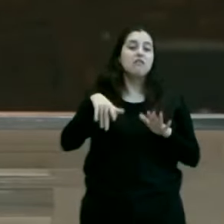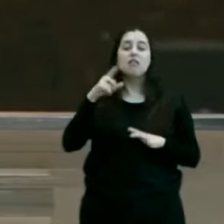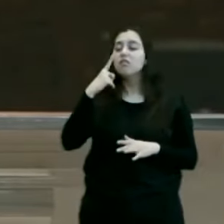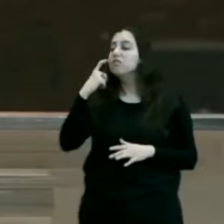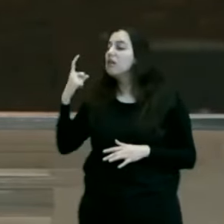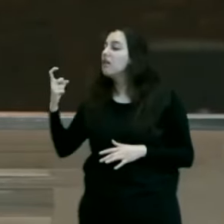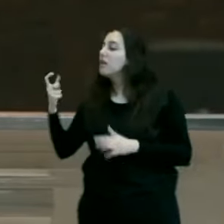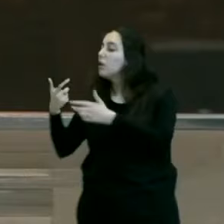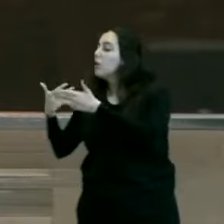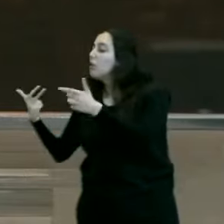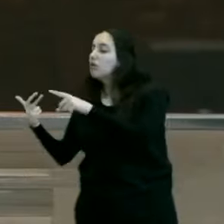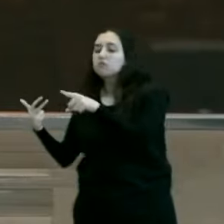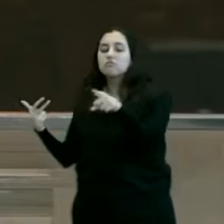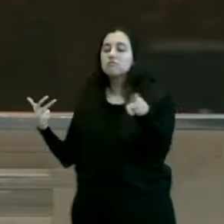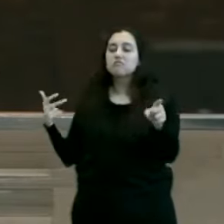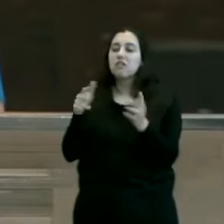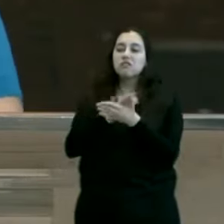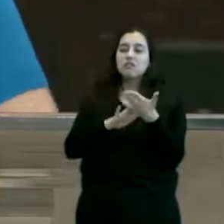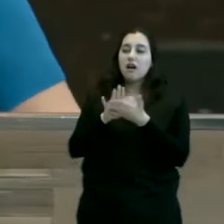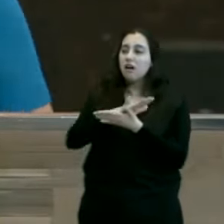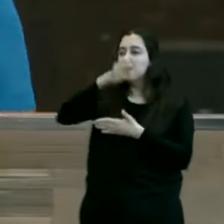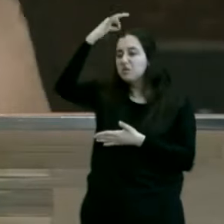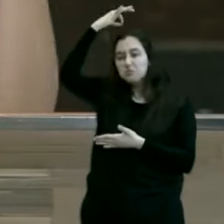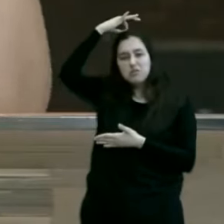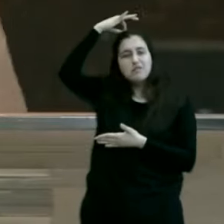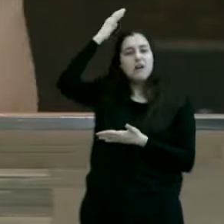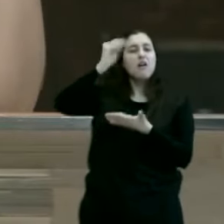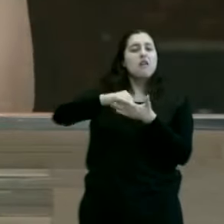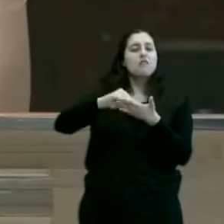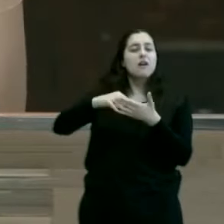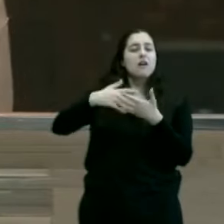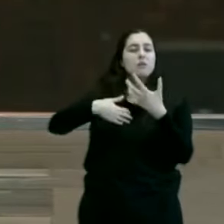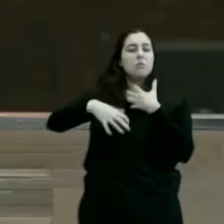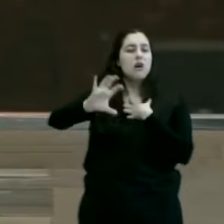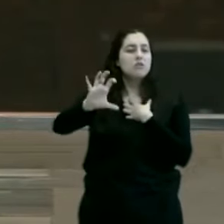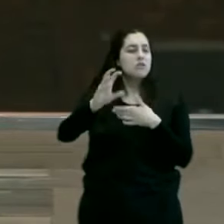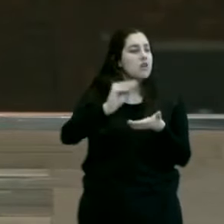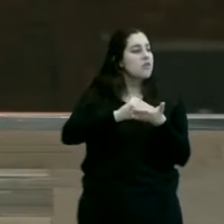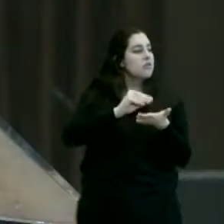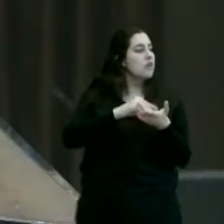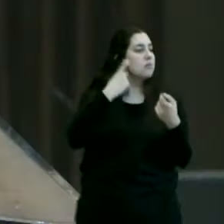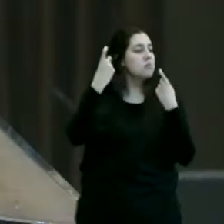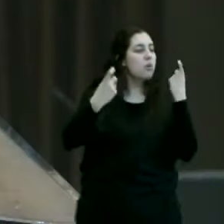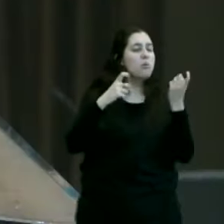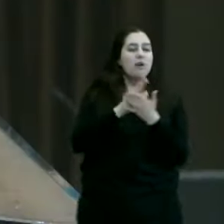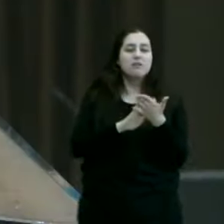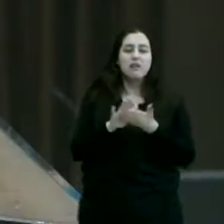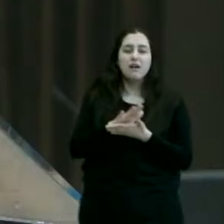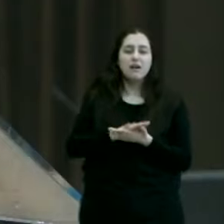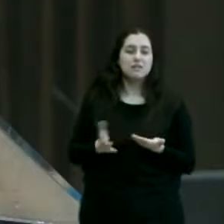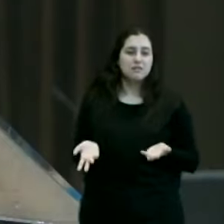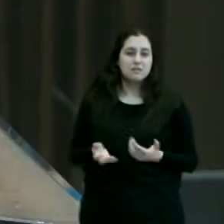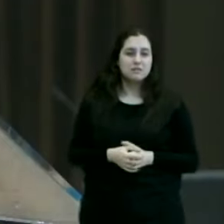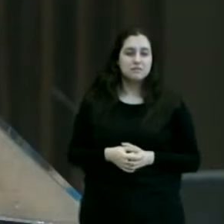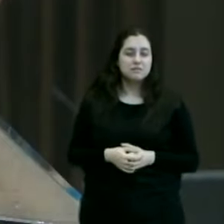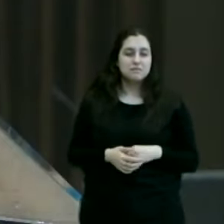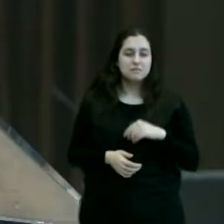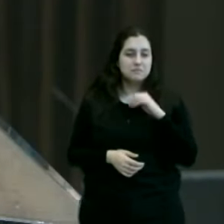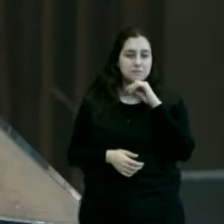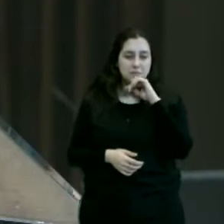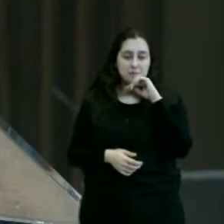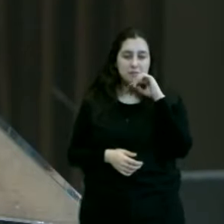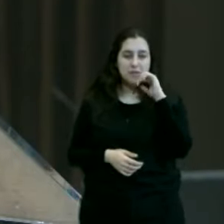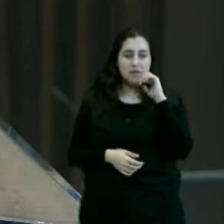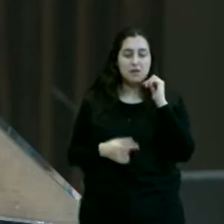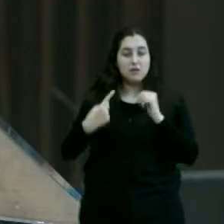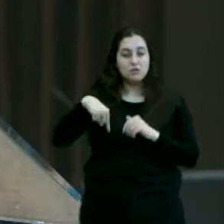interesse espiritual. E há um espírito de apatia querendo tomar conta da igreja do Senhor. Depois de um tempo que nós